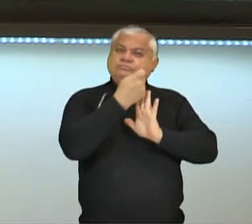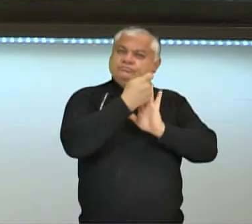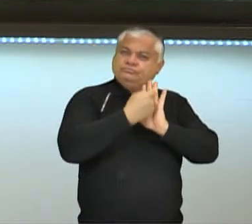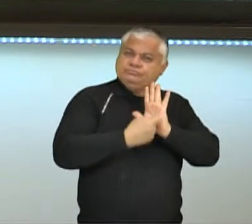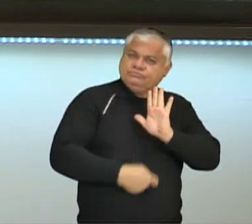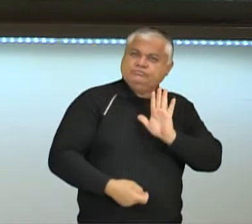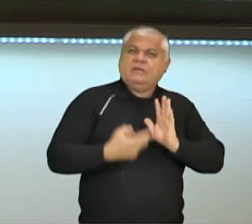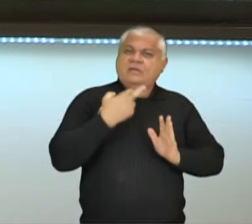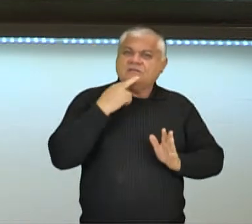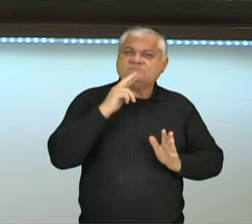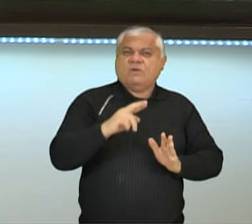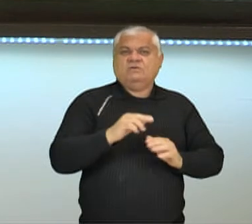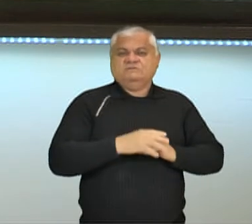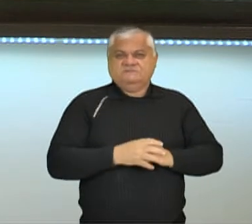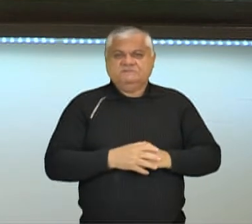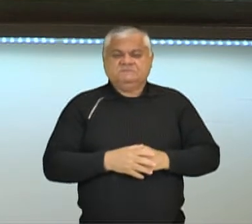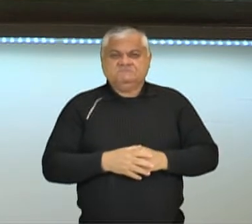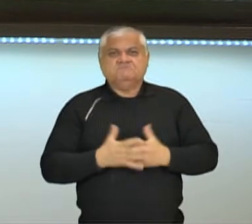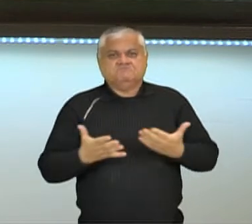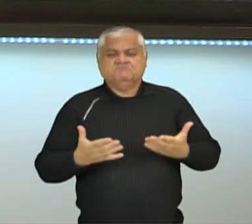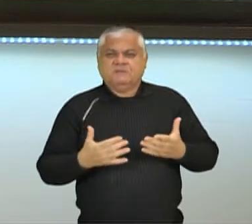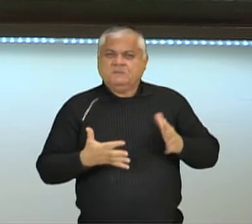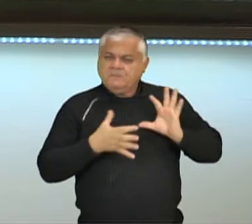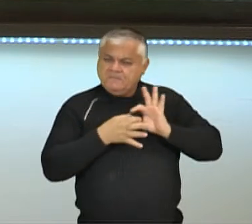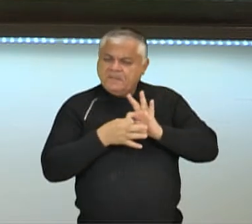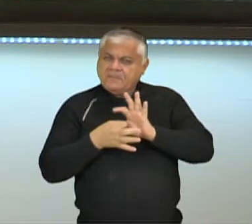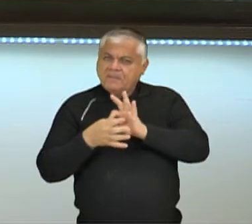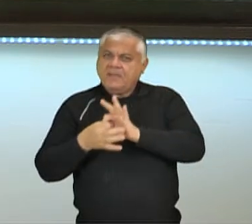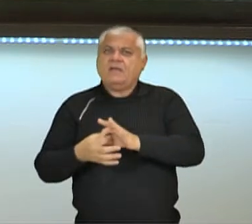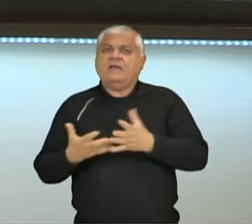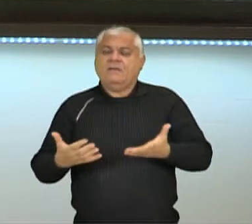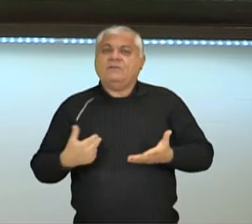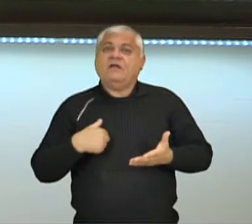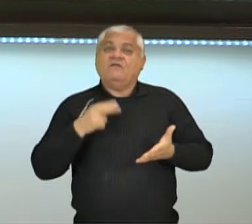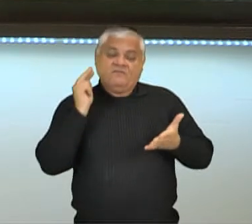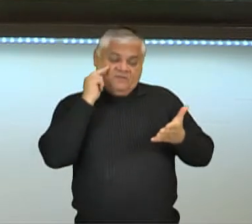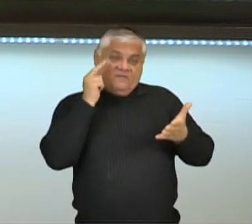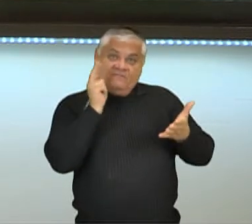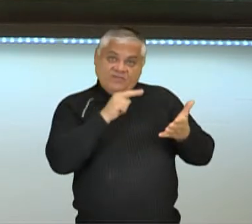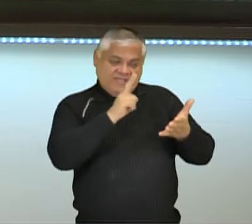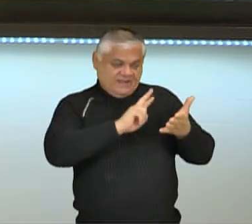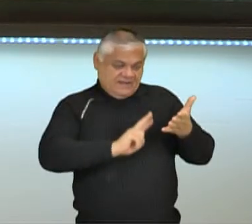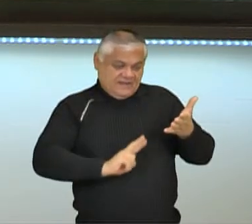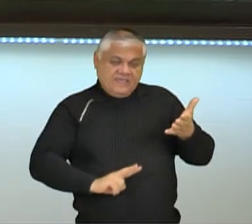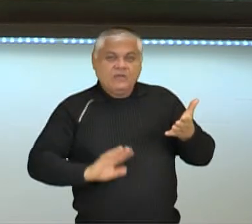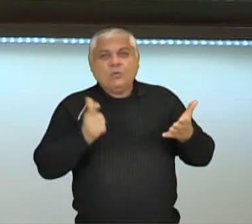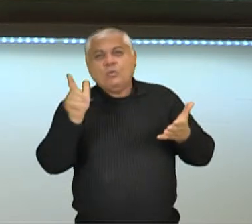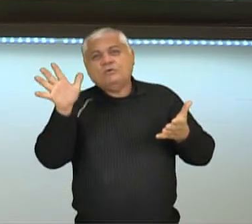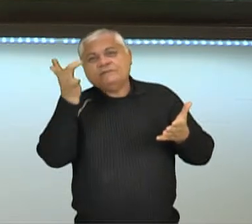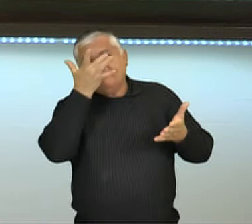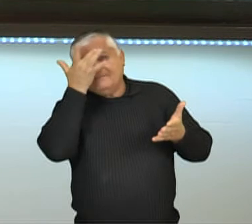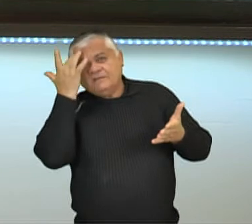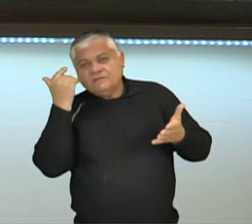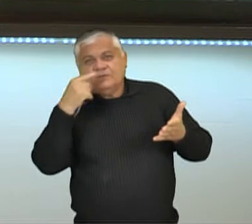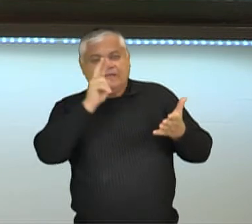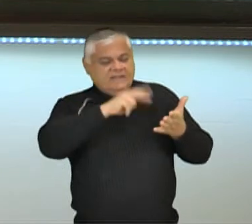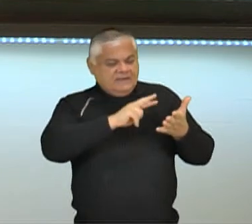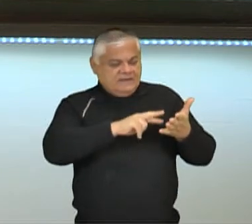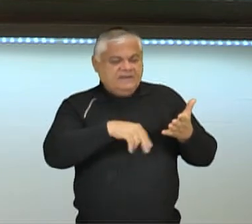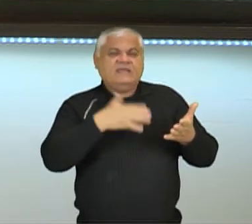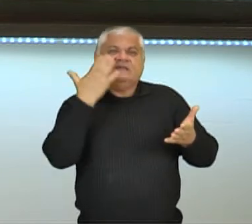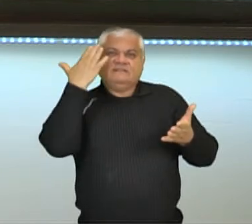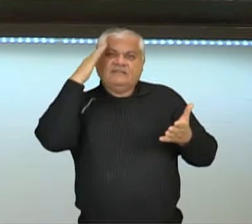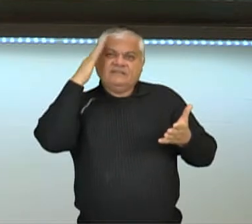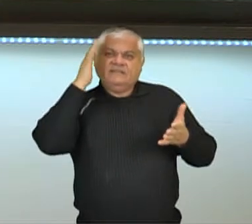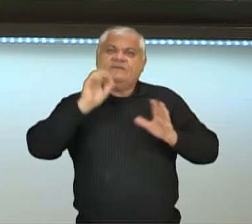resposta. Mas produza uma resposta completa, para que a hora que você for ler ou qualquer outra pessoa pegar o seu caderno,